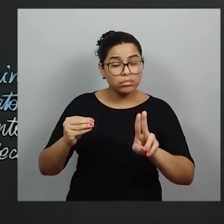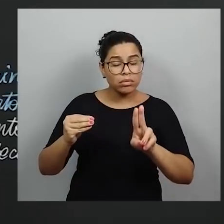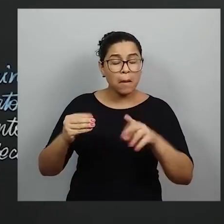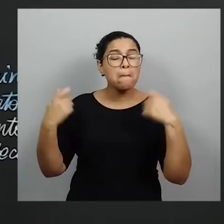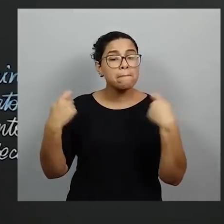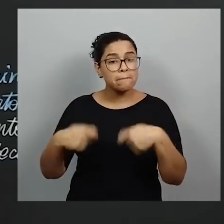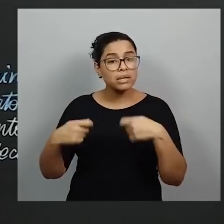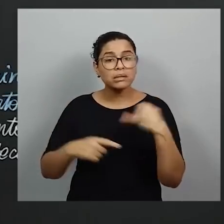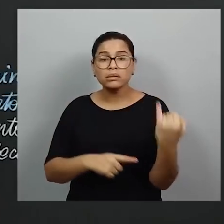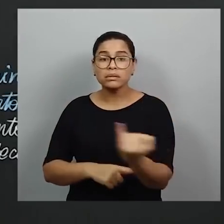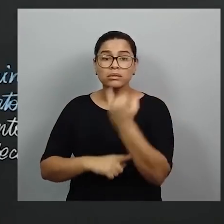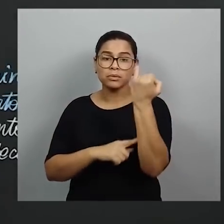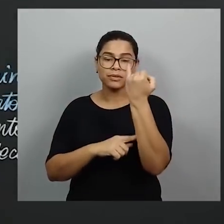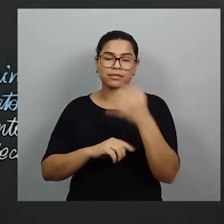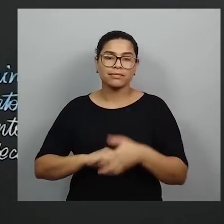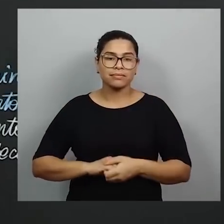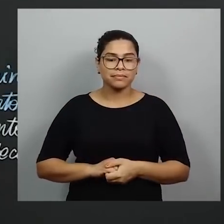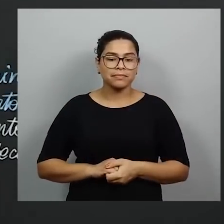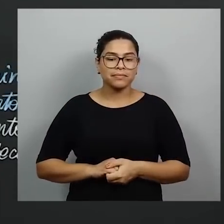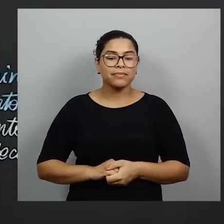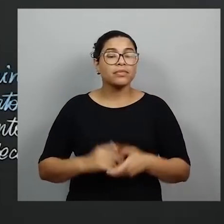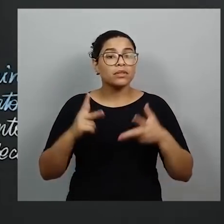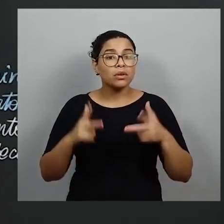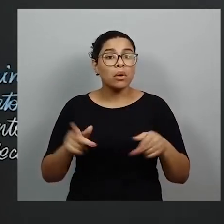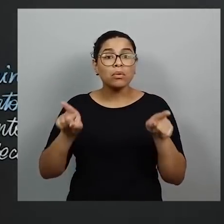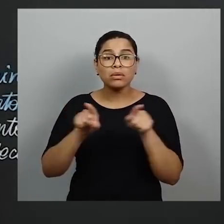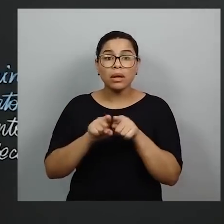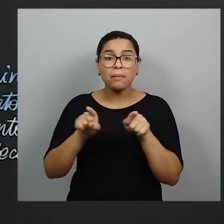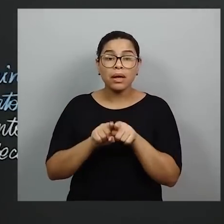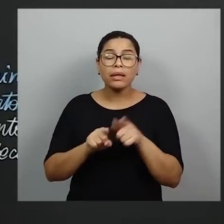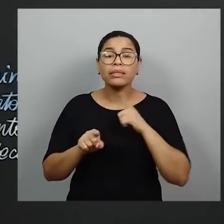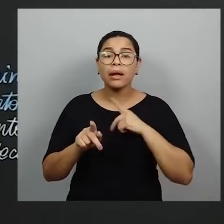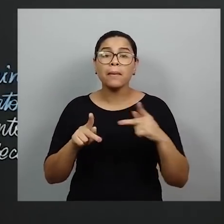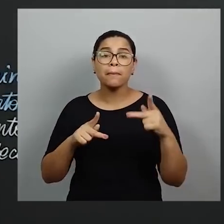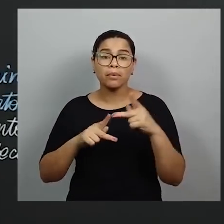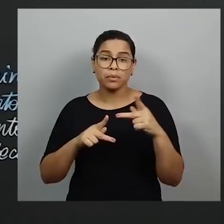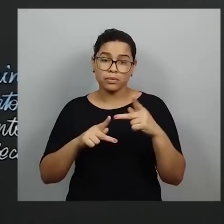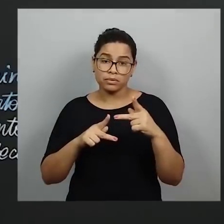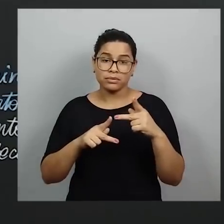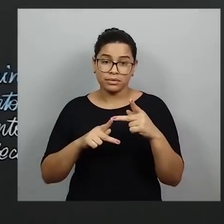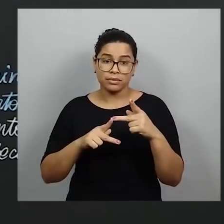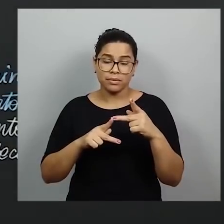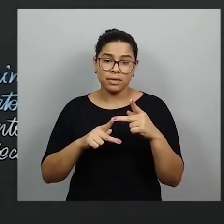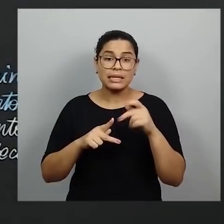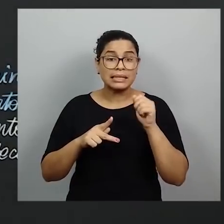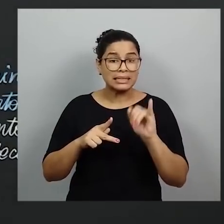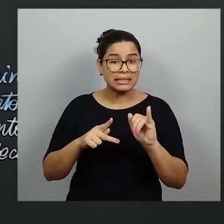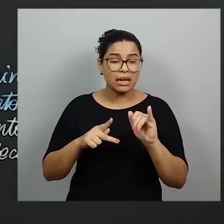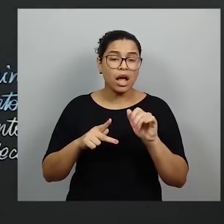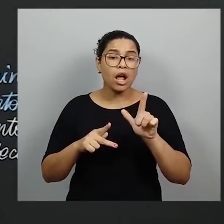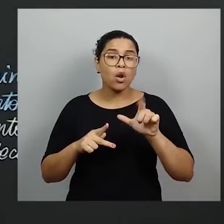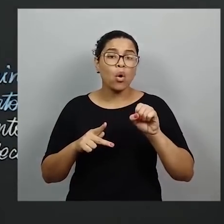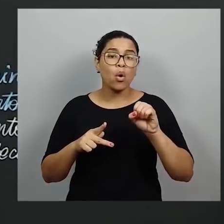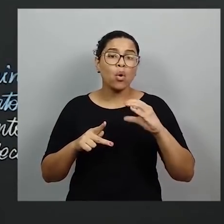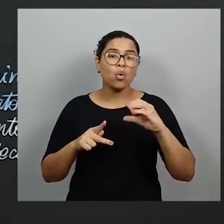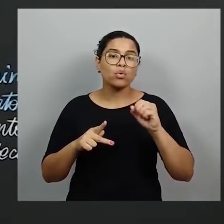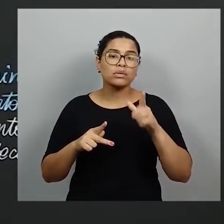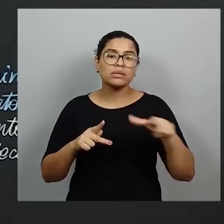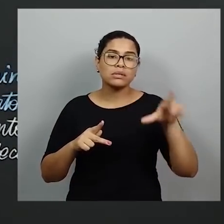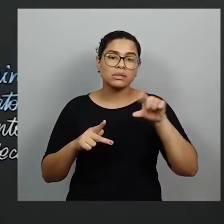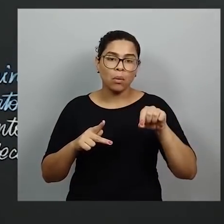da preposição. Os adjuntos adnominais não são introduzidos por preposição, a não ser que seja uma locução adjetiva, mas aí você vai